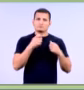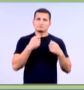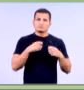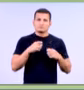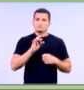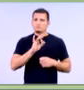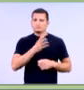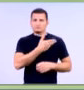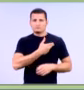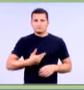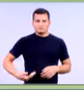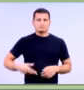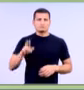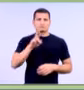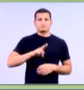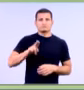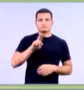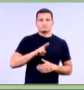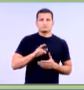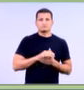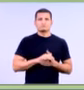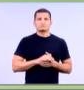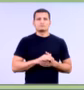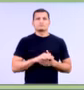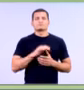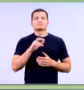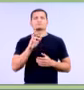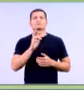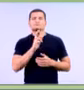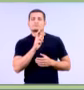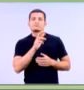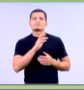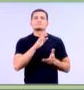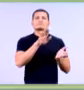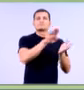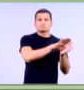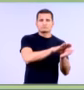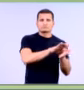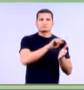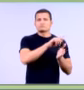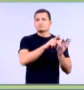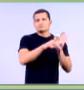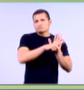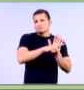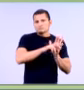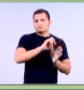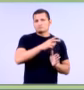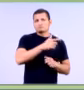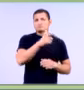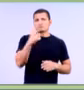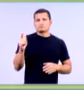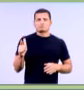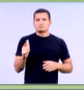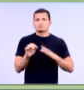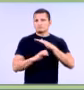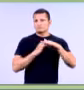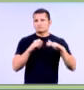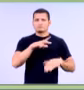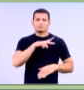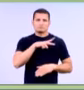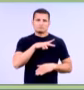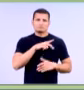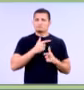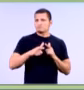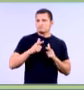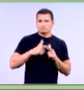órgãos públicos, tá? O destinatário pode ser a própria instituição ou empresas particulares, não tem problema. Mas